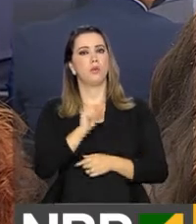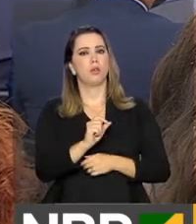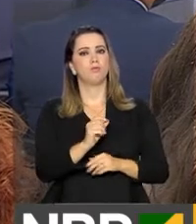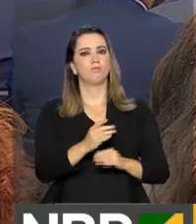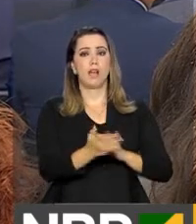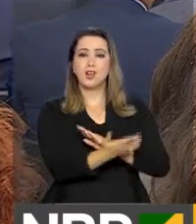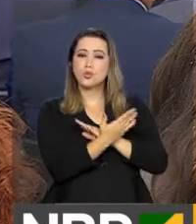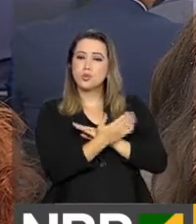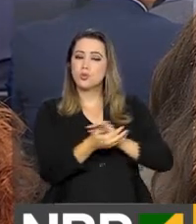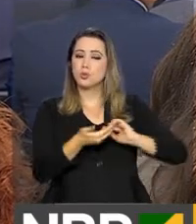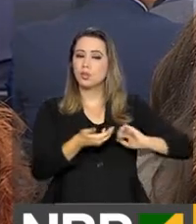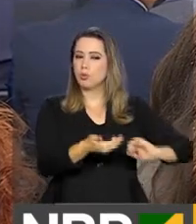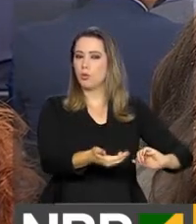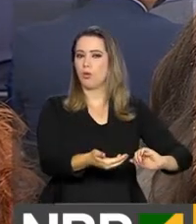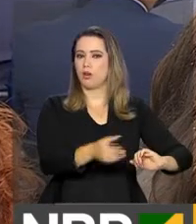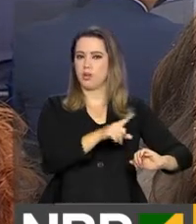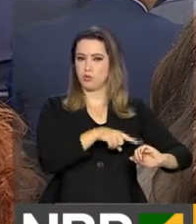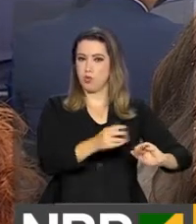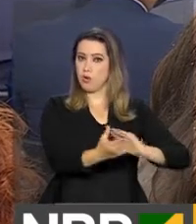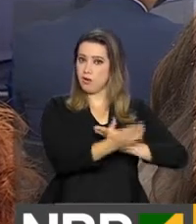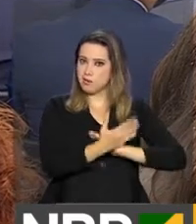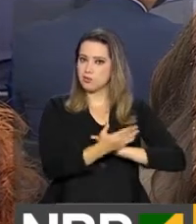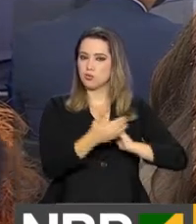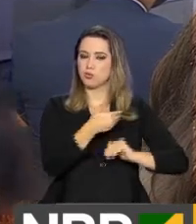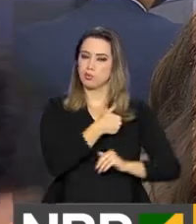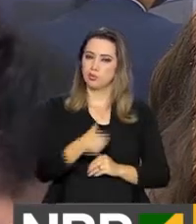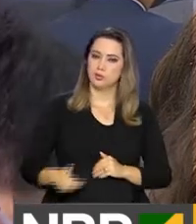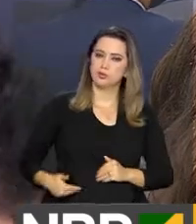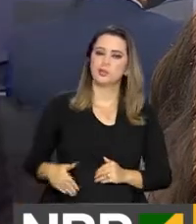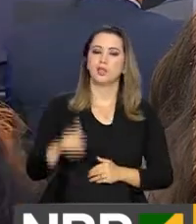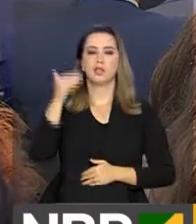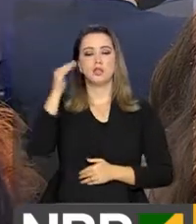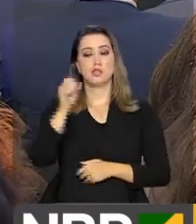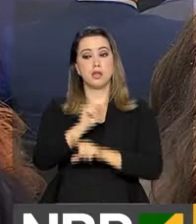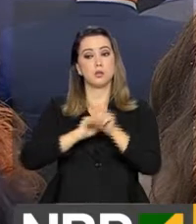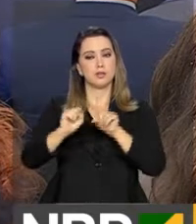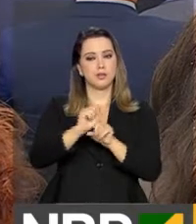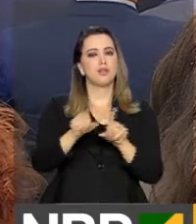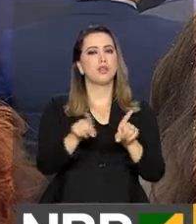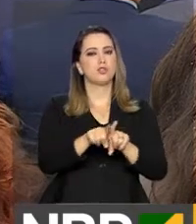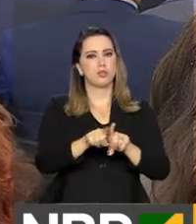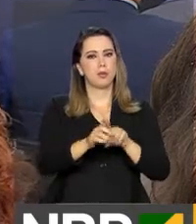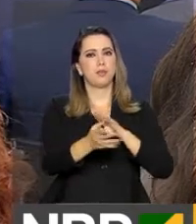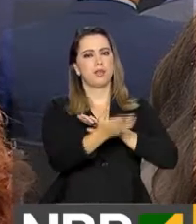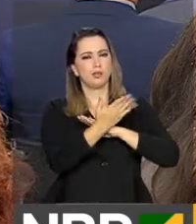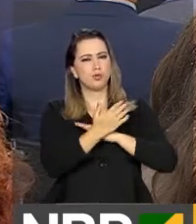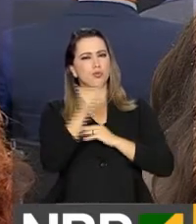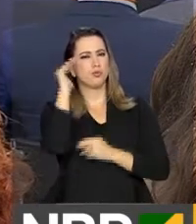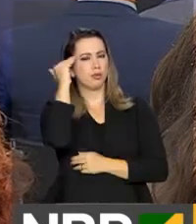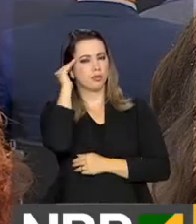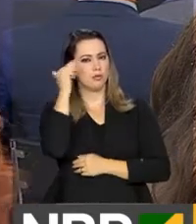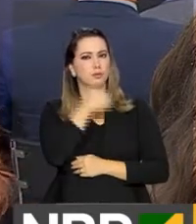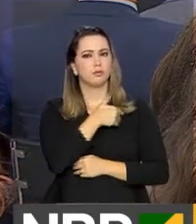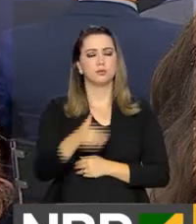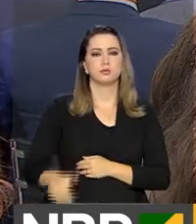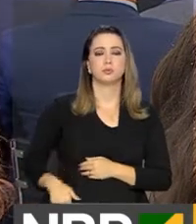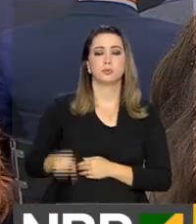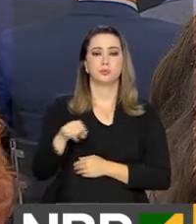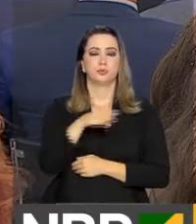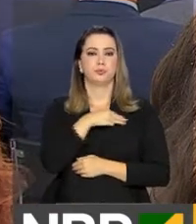com a compreensão da sociedade e com o apoio destes ministros e